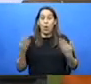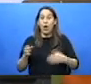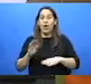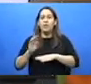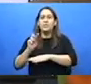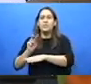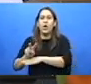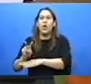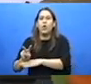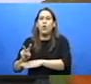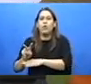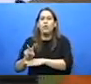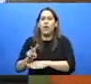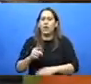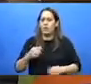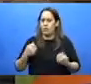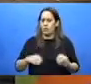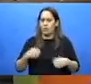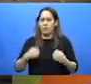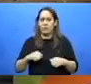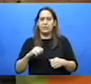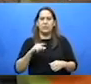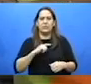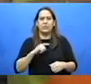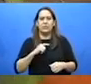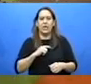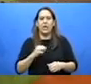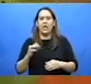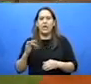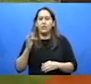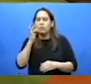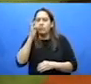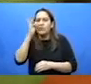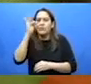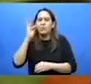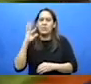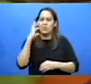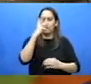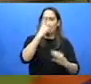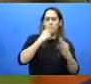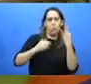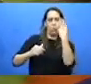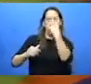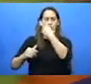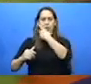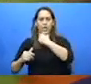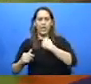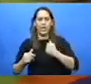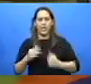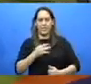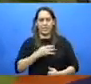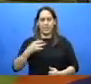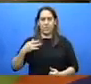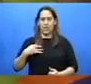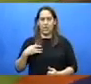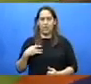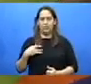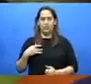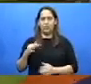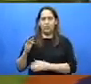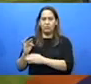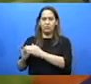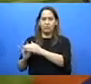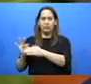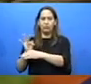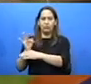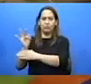plantas para que elas fiquem sempre saudáveis? Será que se eu deixar uma plantinha lá no cantinho, sozinha,